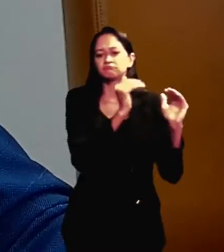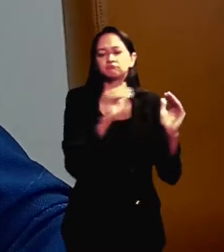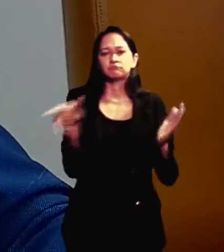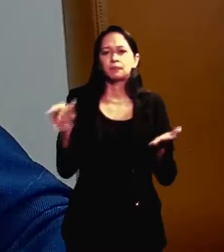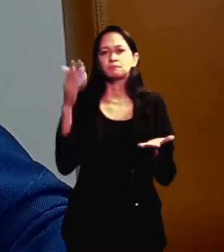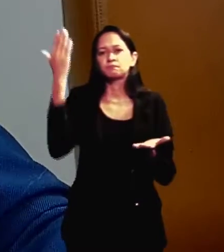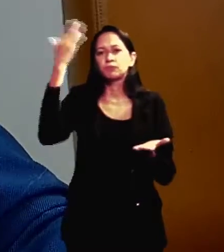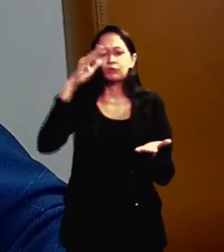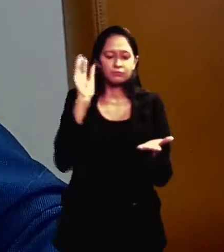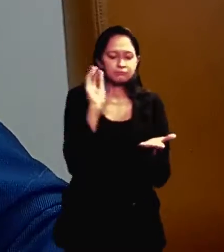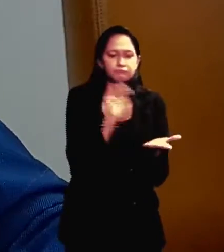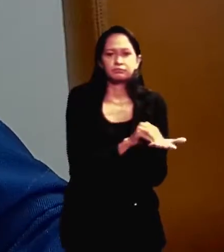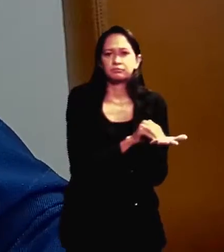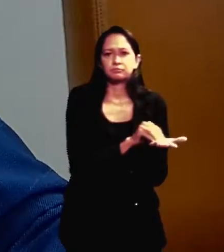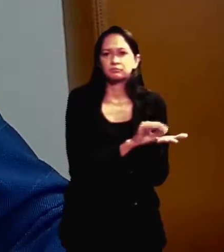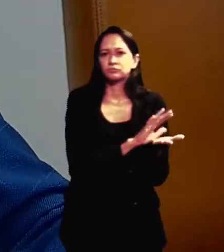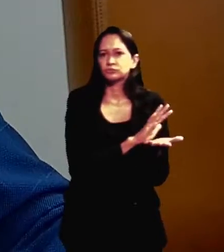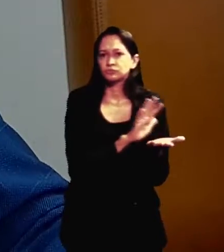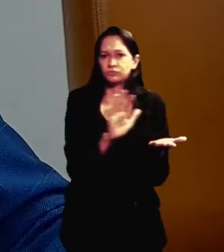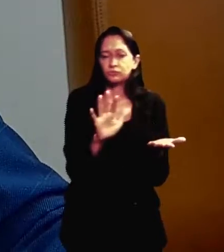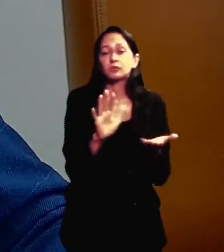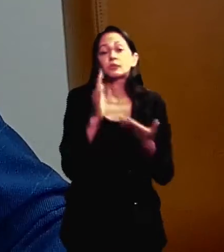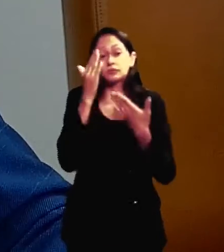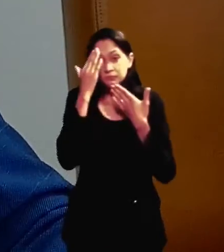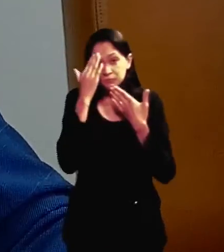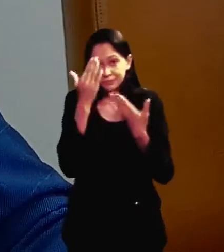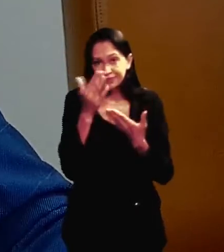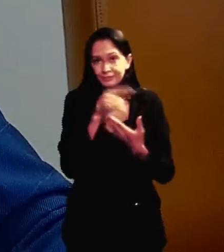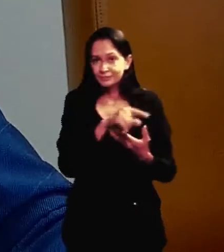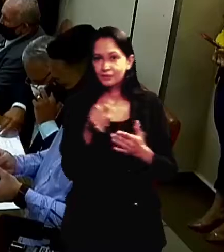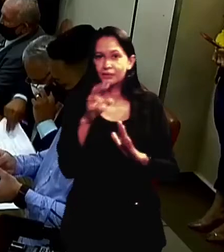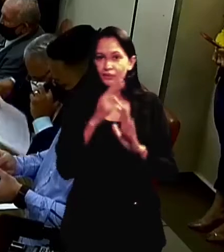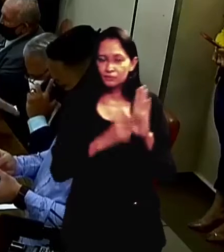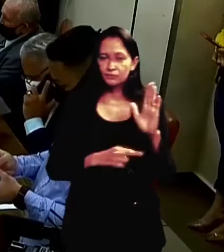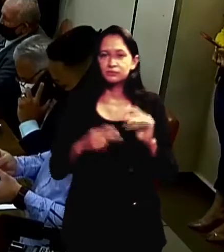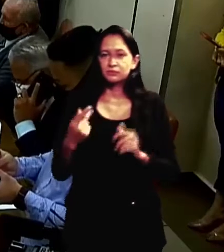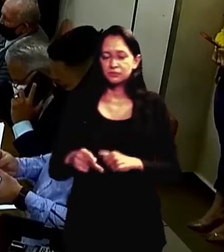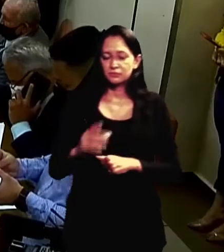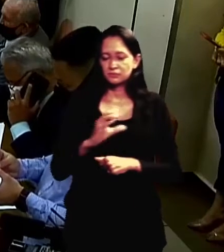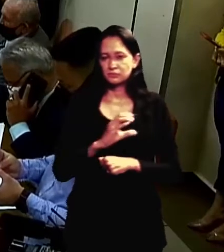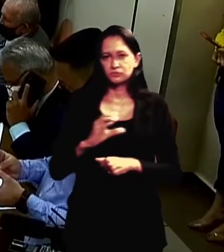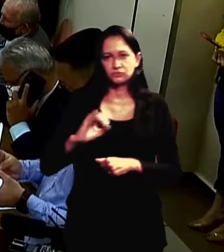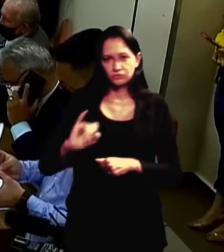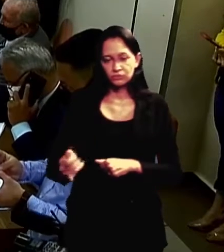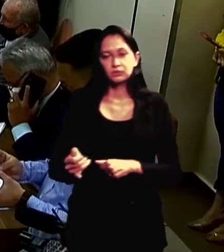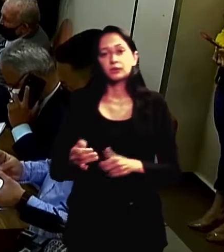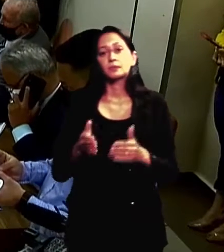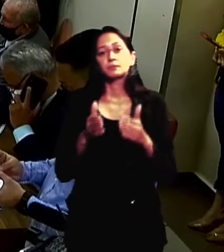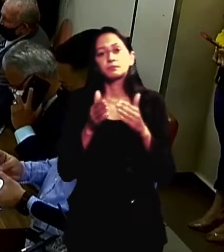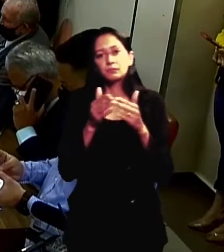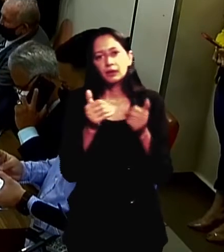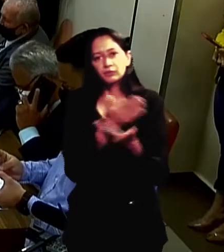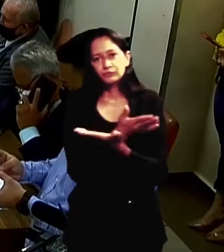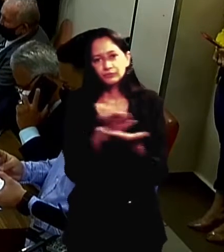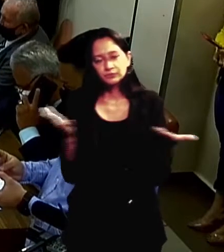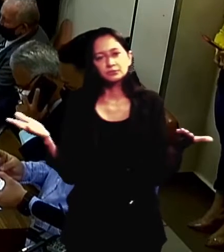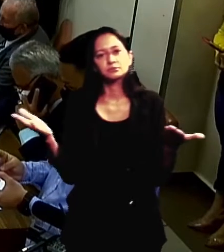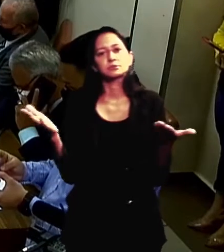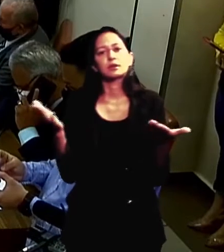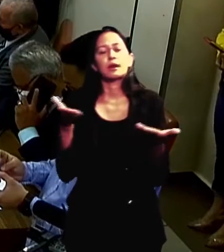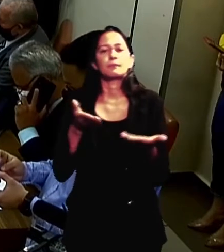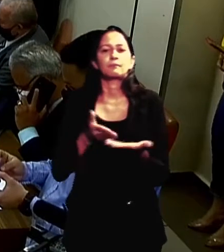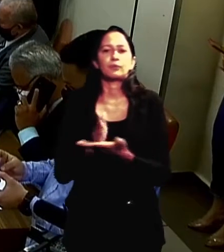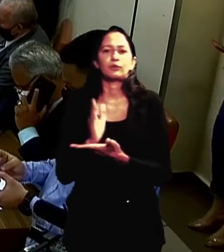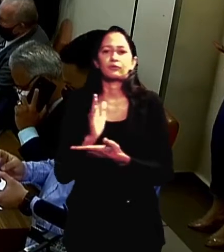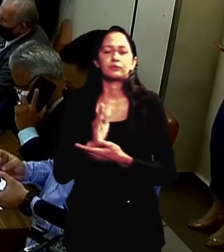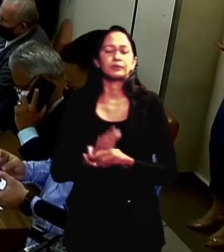aqui da Comissão de Constituição e Justiça e Redação, solicitando aos senhores que aprovem esse título. Não